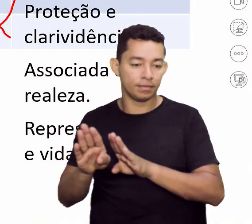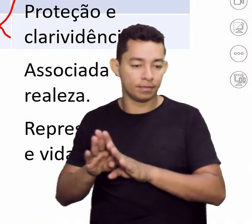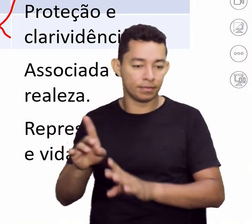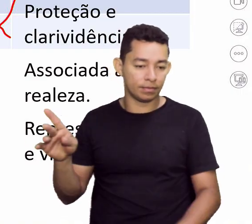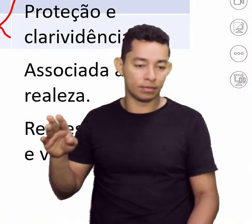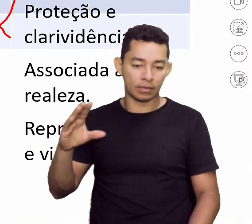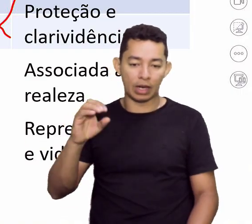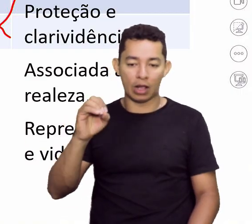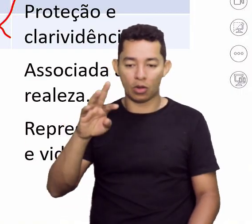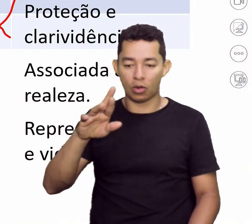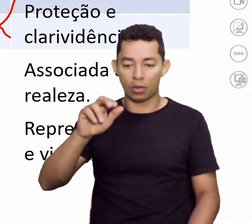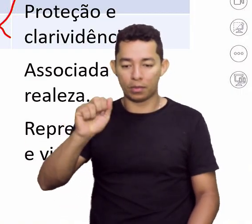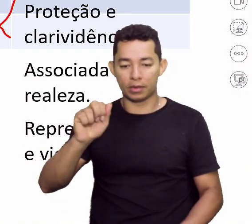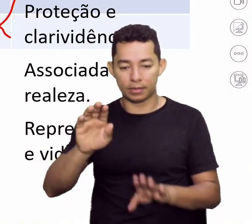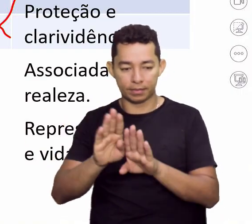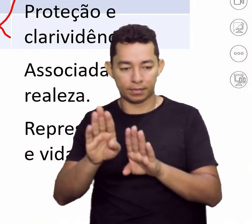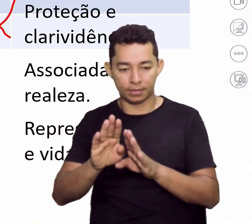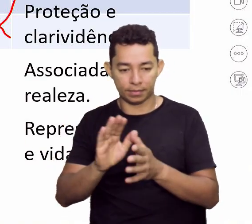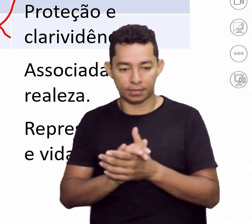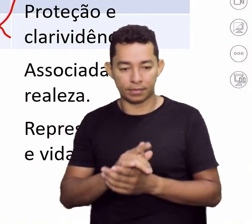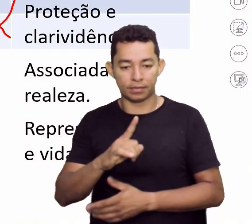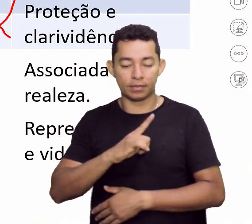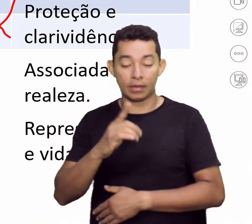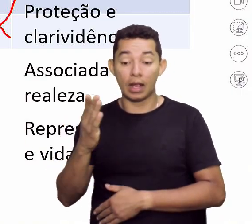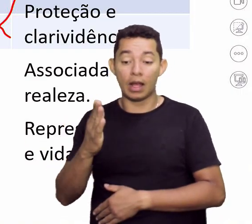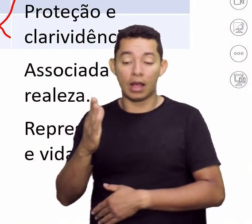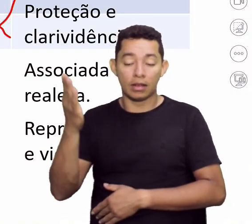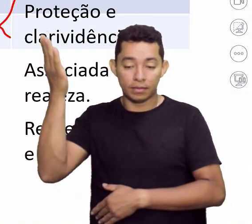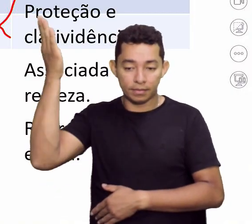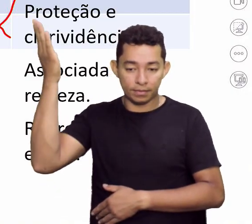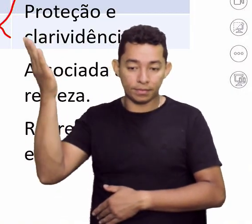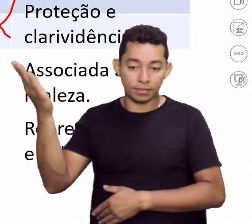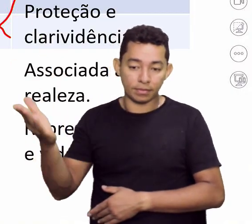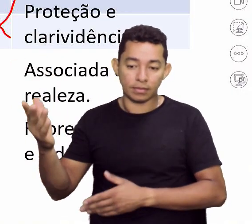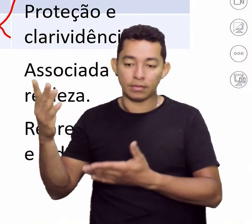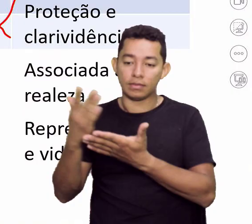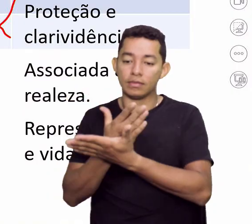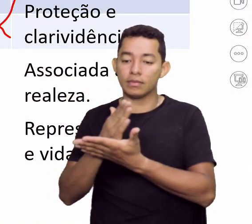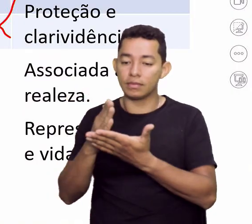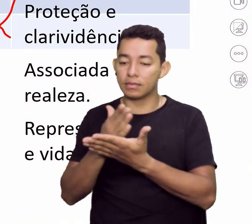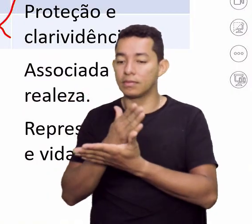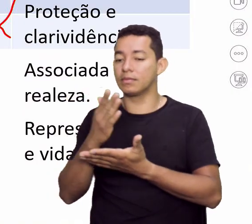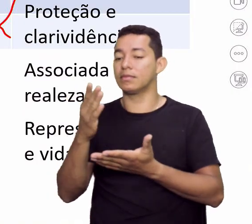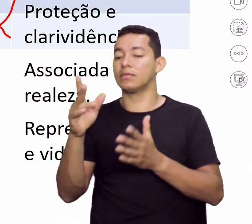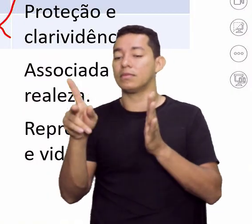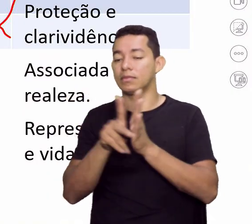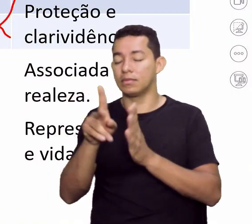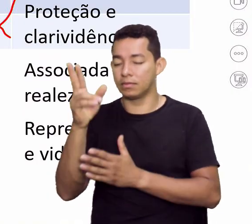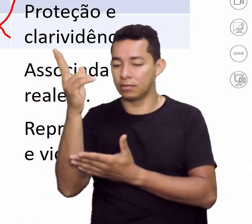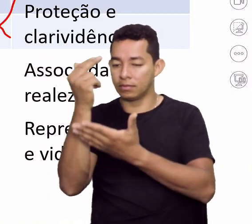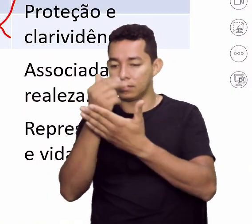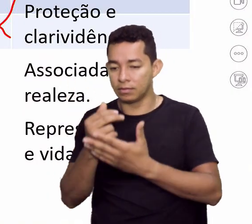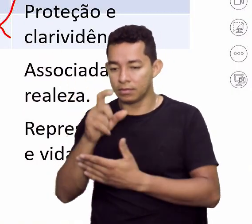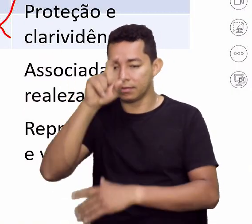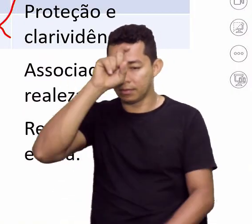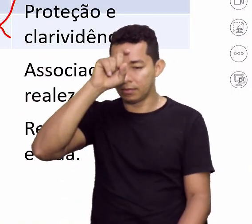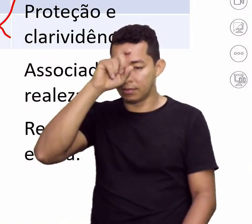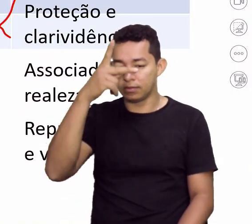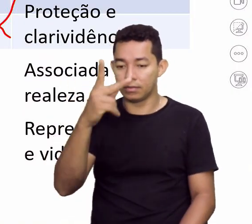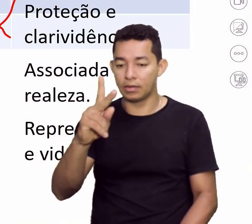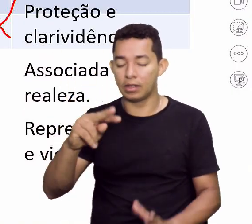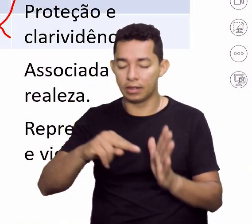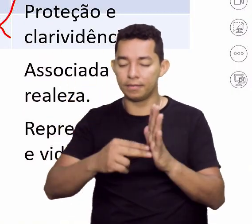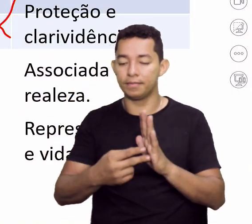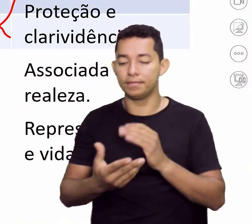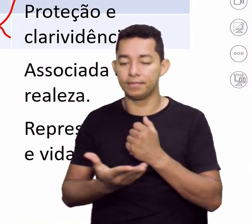coberto aqui, né? Bom, aqui está uma tabela com alguns hieróglifos egípcios e seus significados básicos.